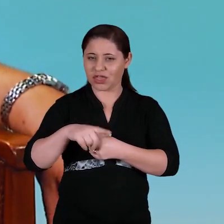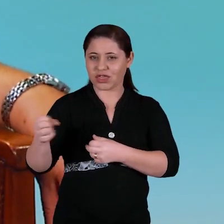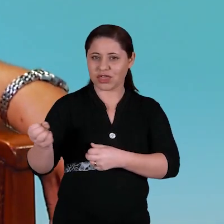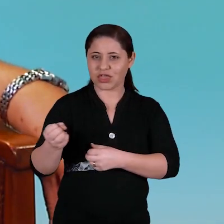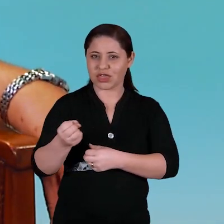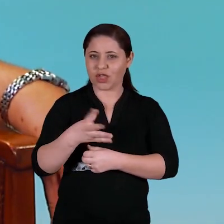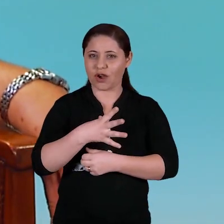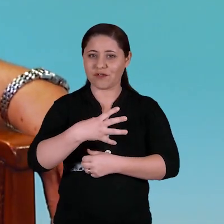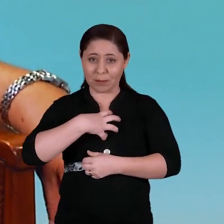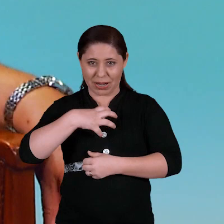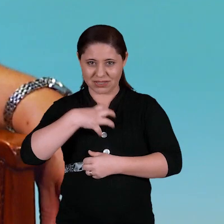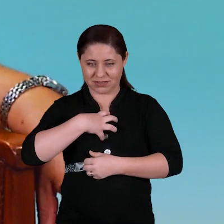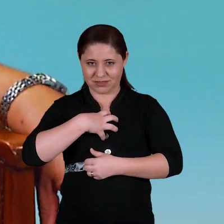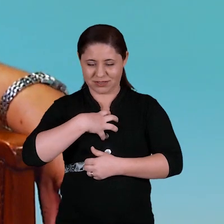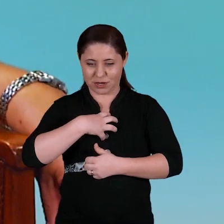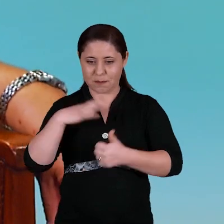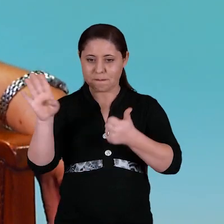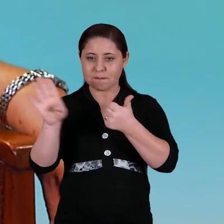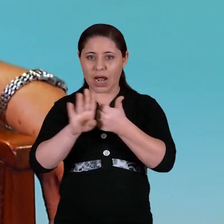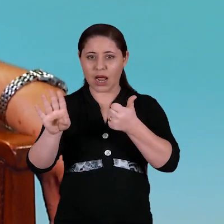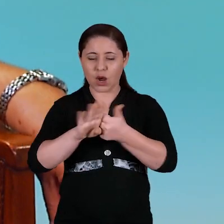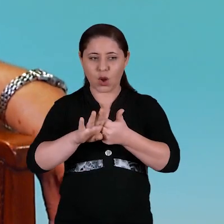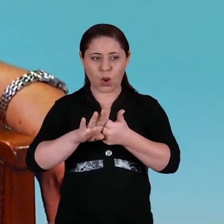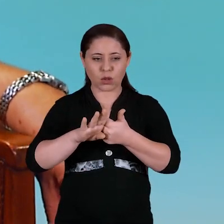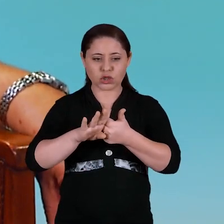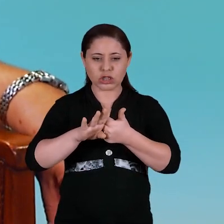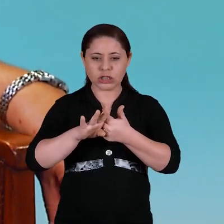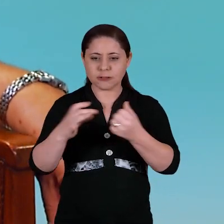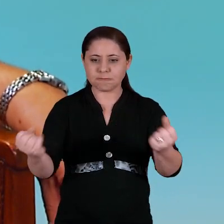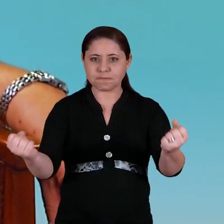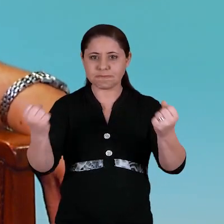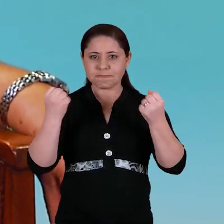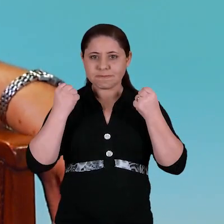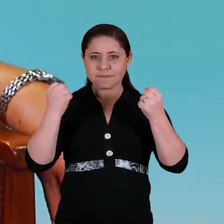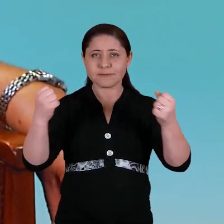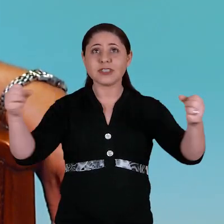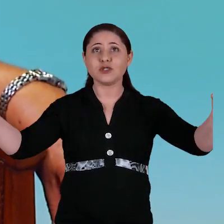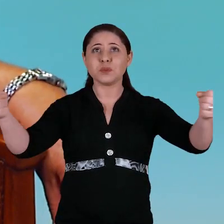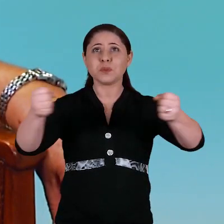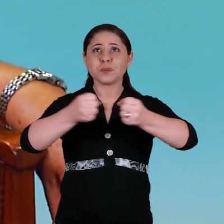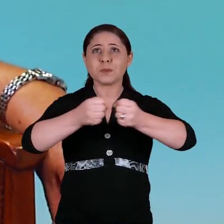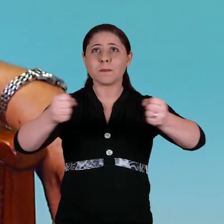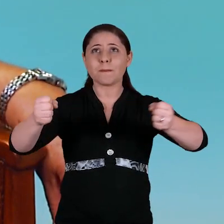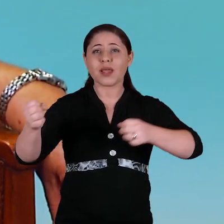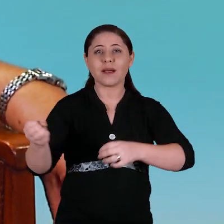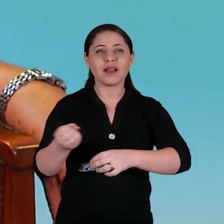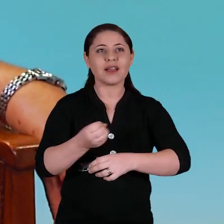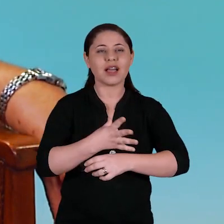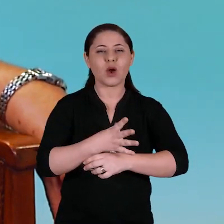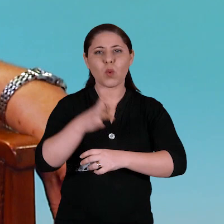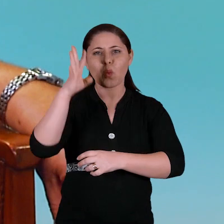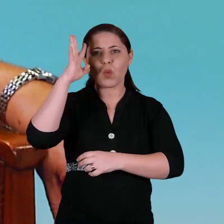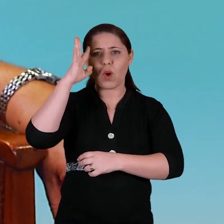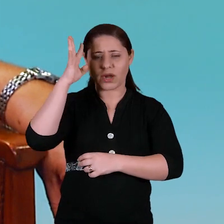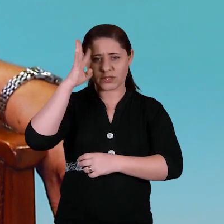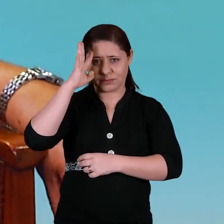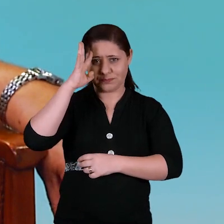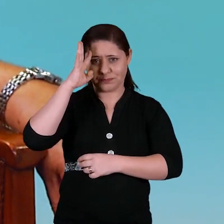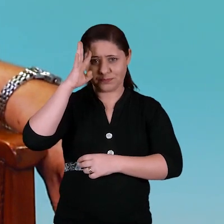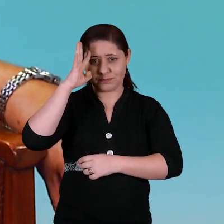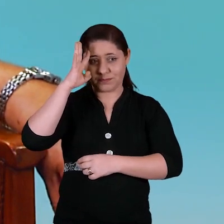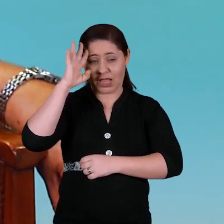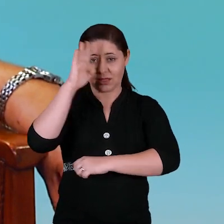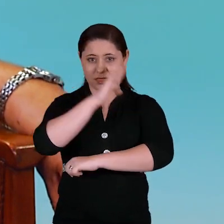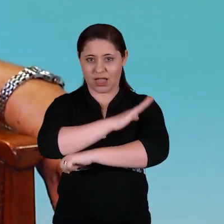Bahia, uma academia ao ar livre. Sabe? Então, toda quarta-feira, no período vespertino, nós